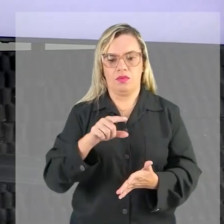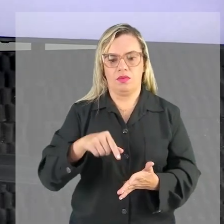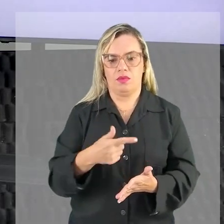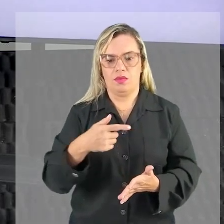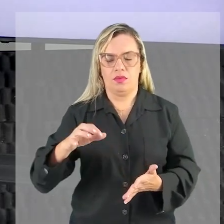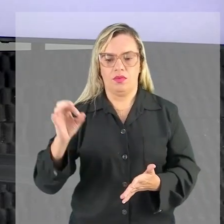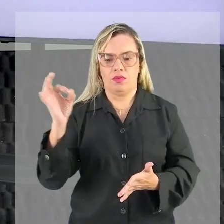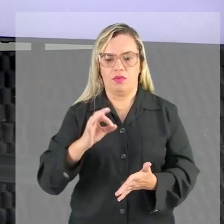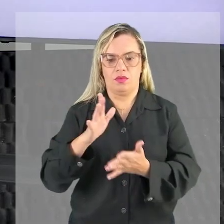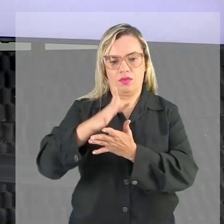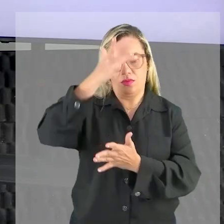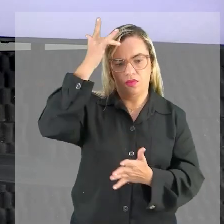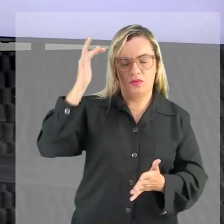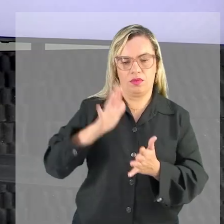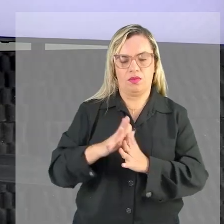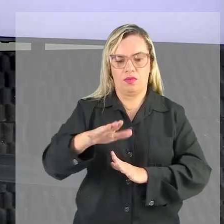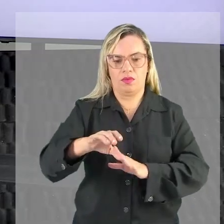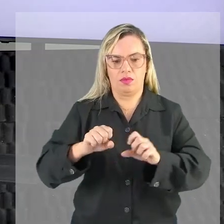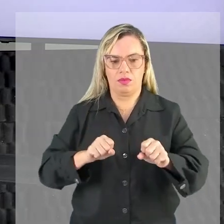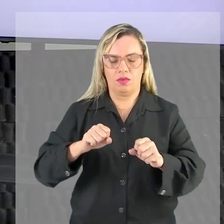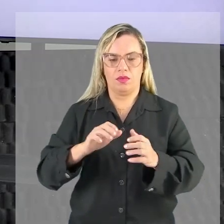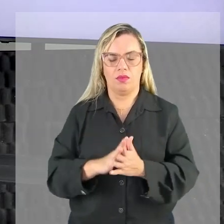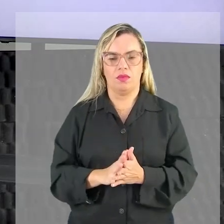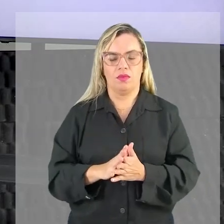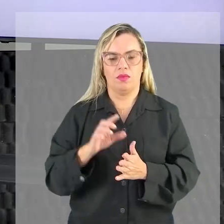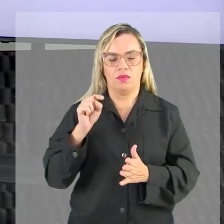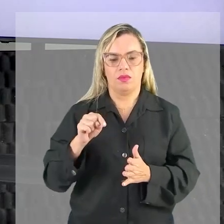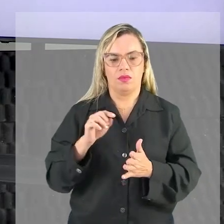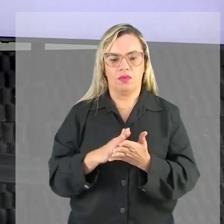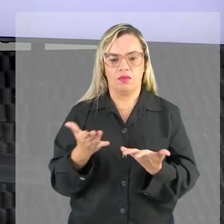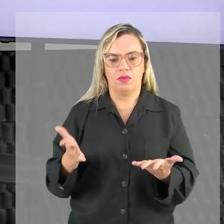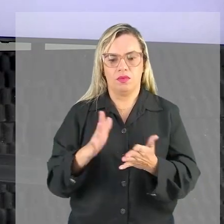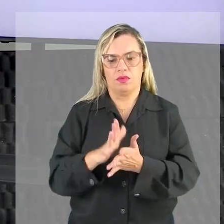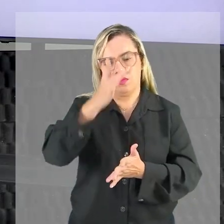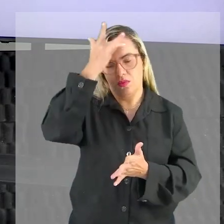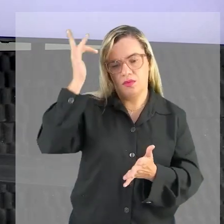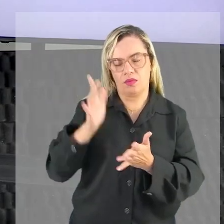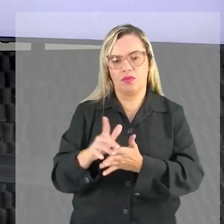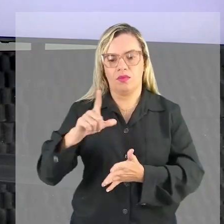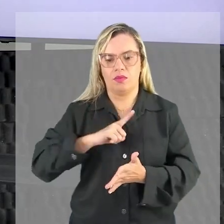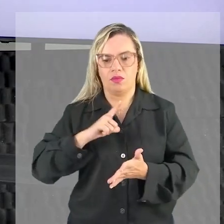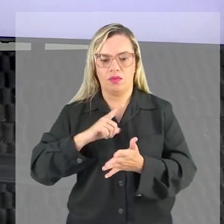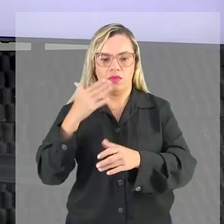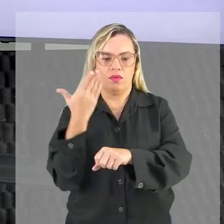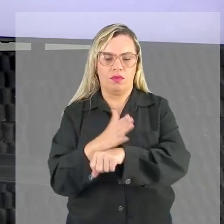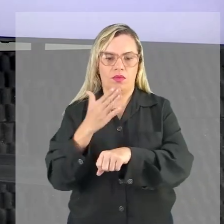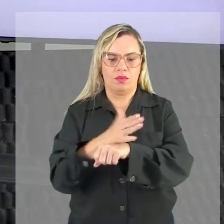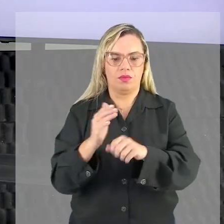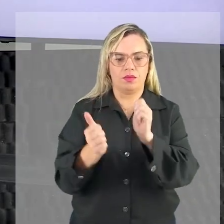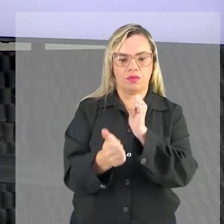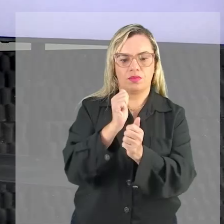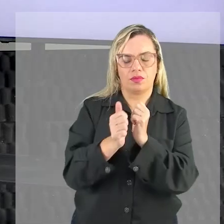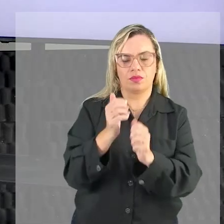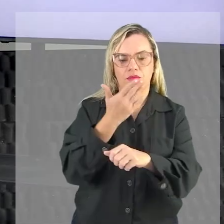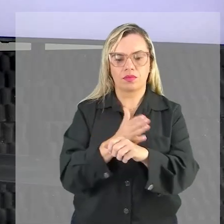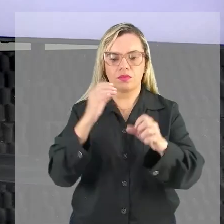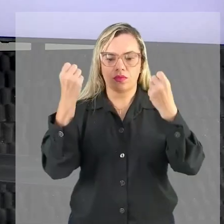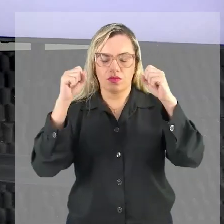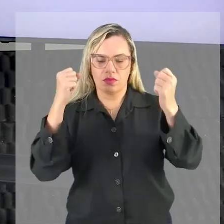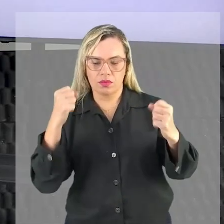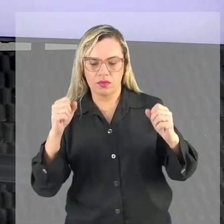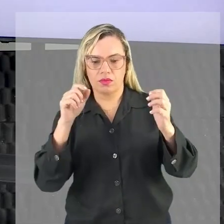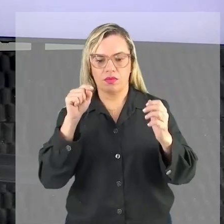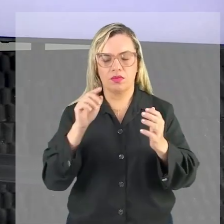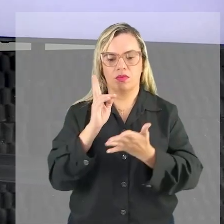56,7% das pessoas com superior completo. Entre as pessoas que têm práticas de esporte e atividade físicas regulares,